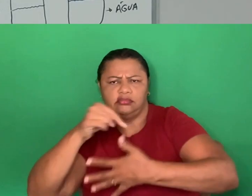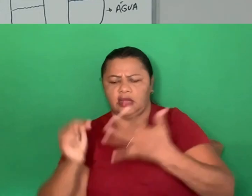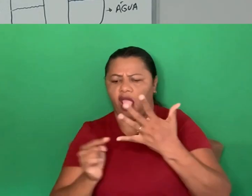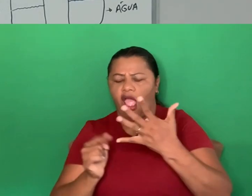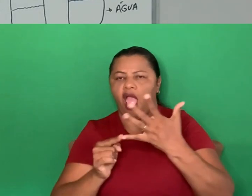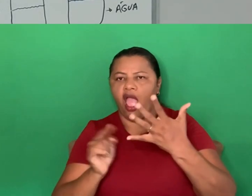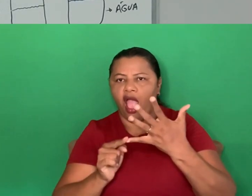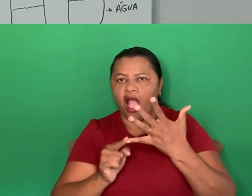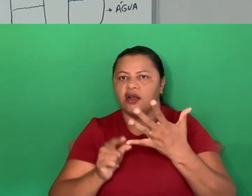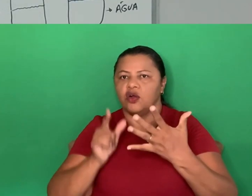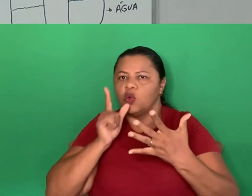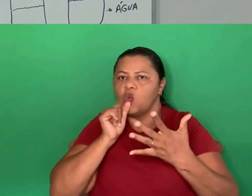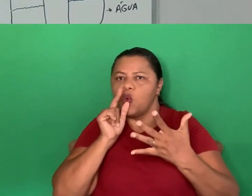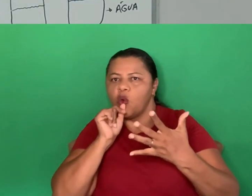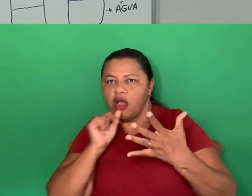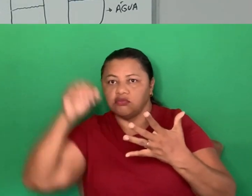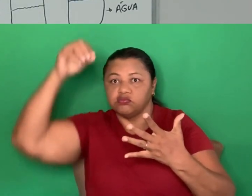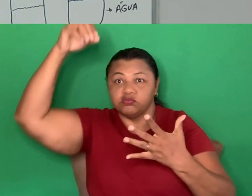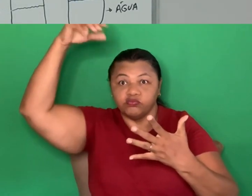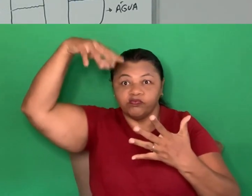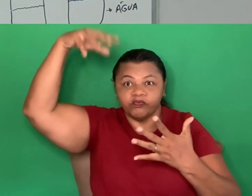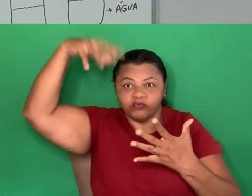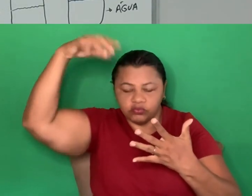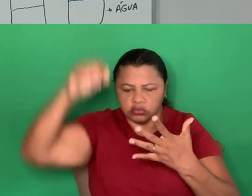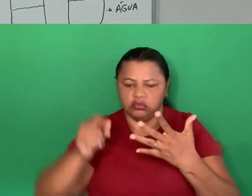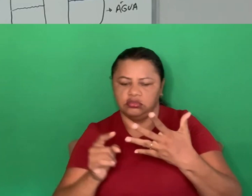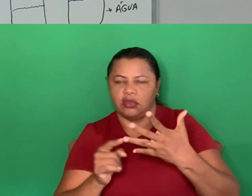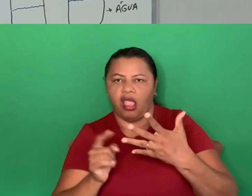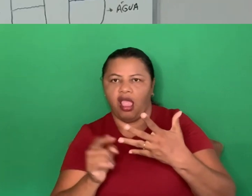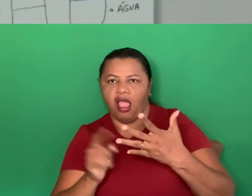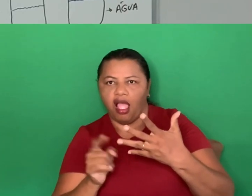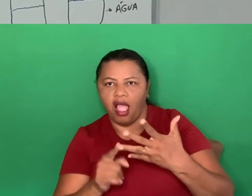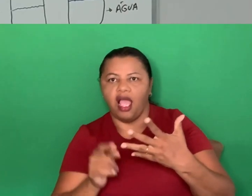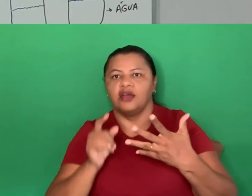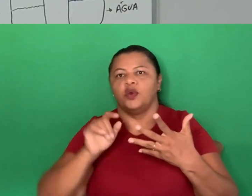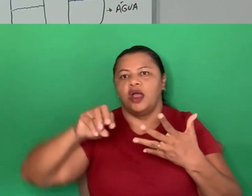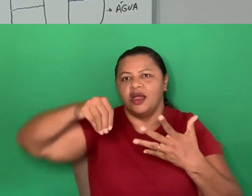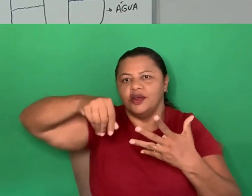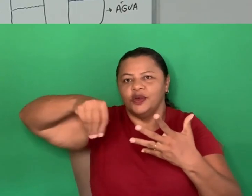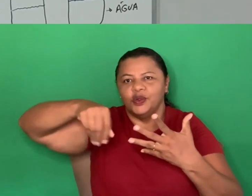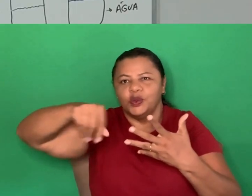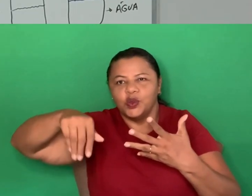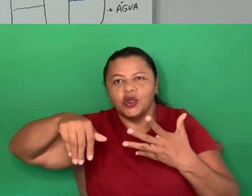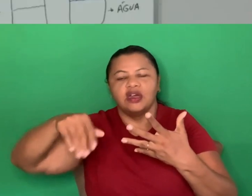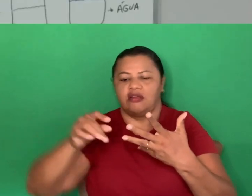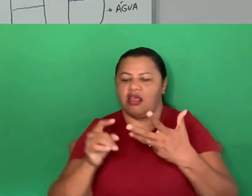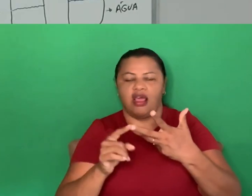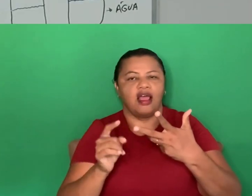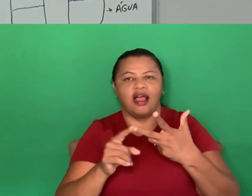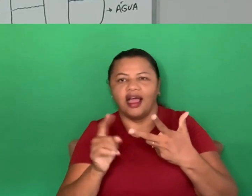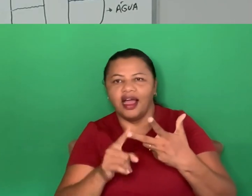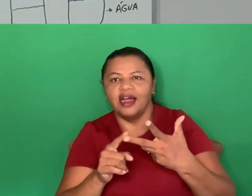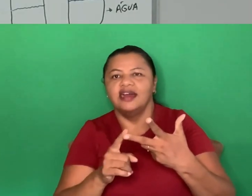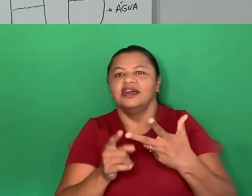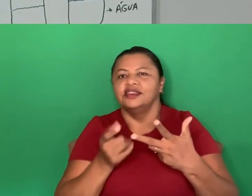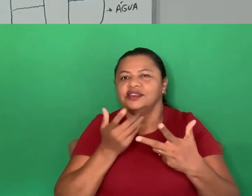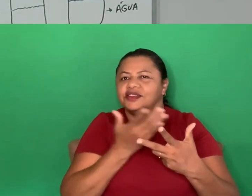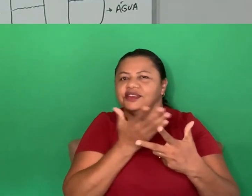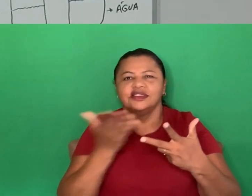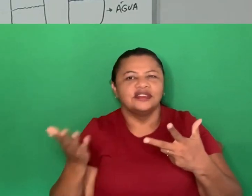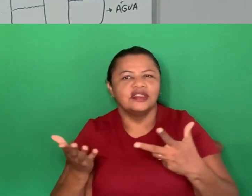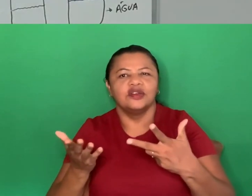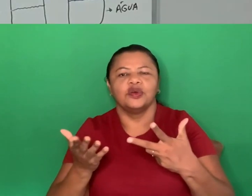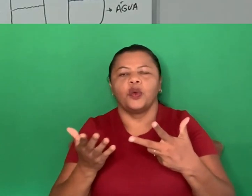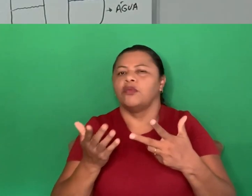de torneira, água tratada, água da chuva, enfim, né? Eu estou falando água, simplesmente a palavra água.